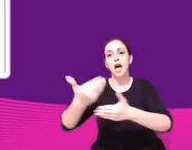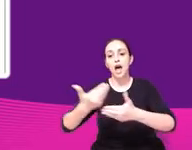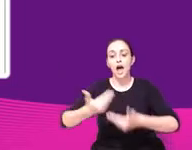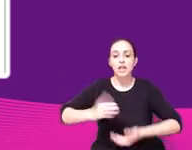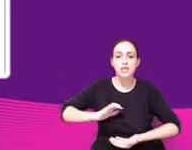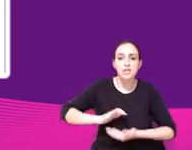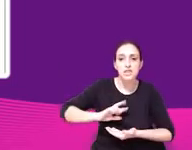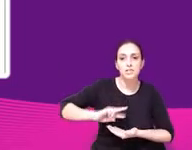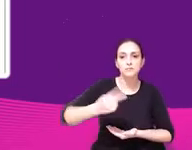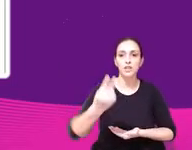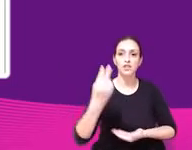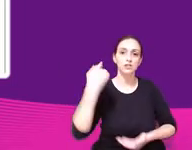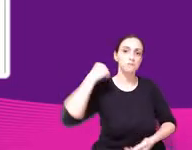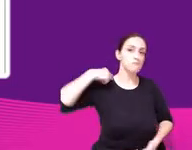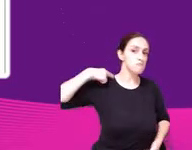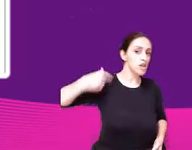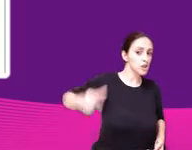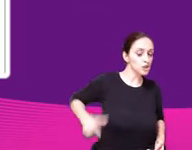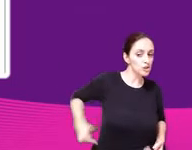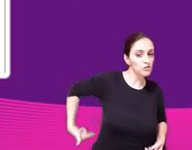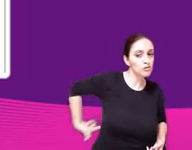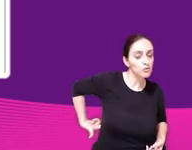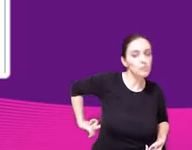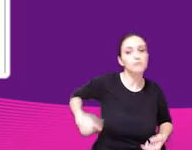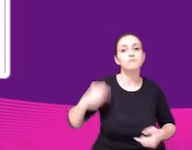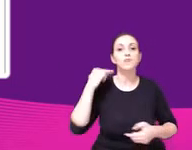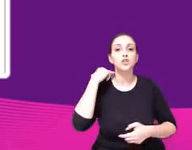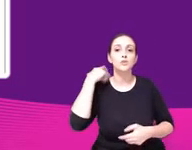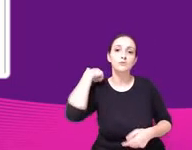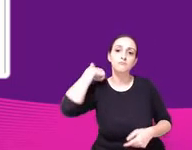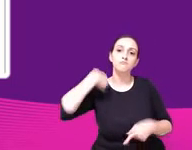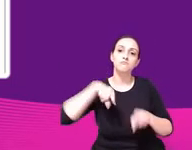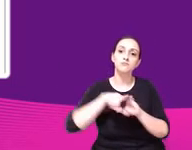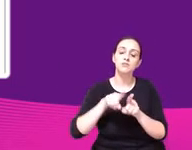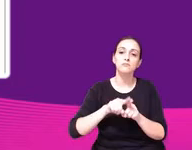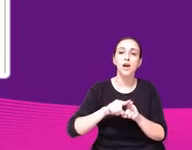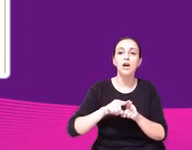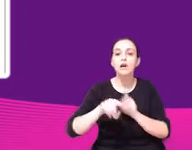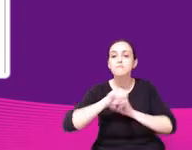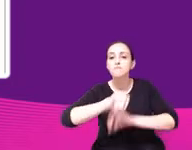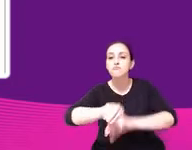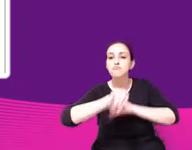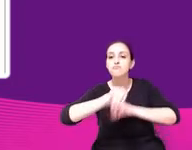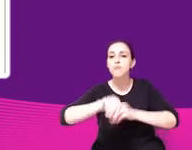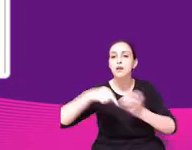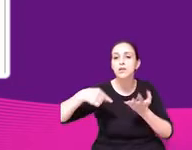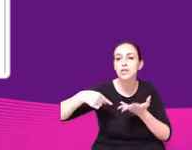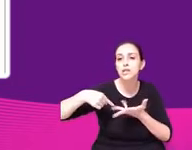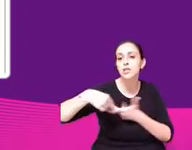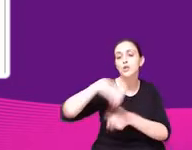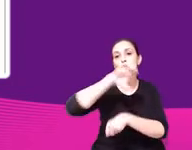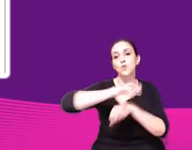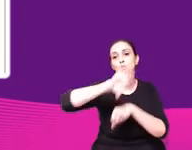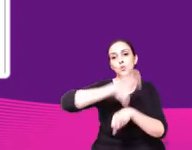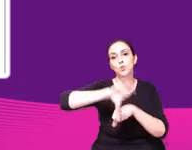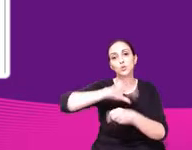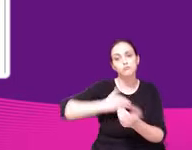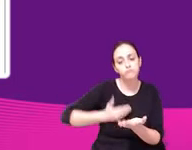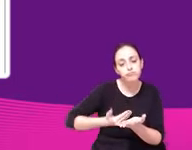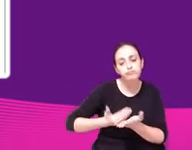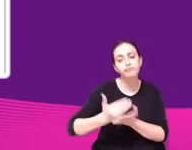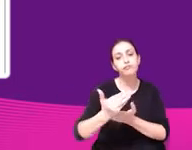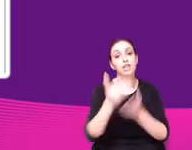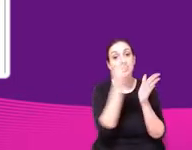de itens foram analisados. E também medidas educativas com vários tipos de cursos que foram importantes nessa